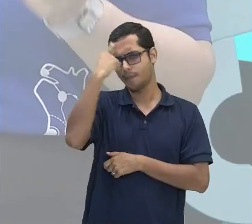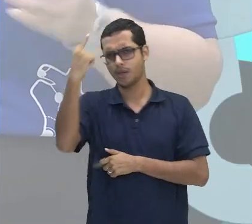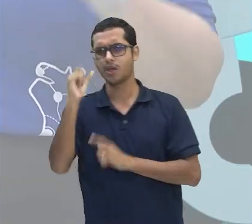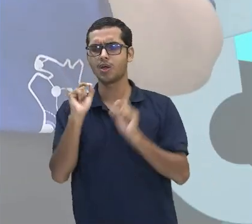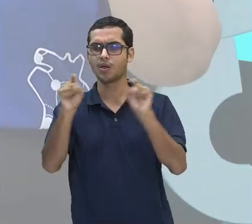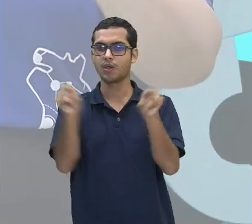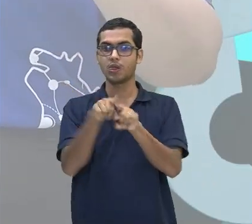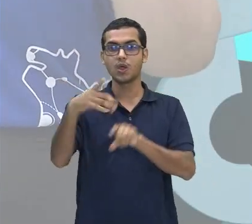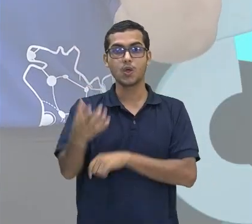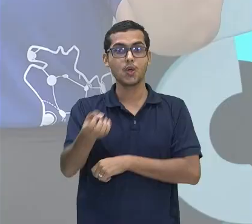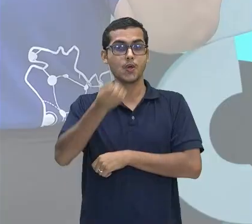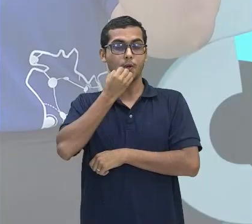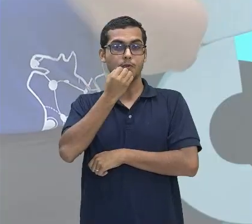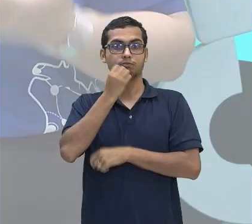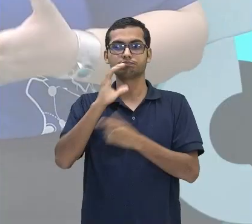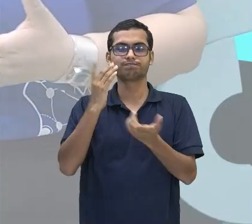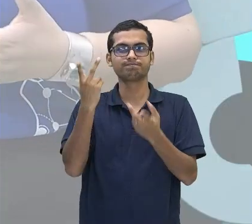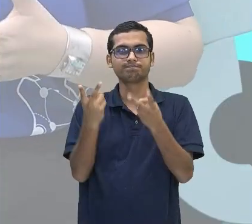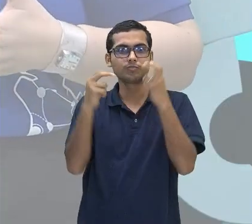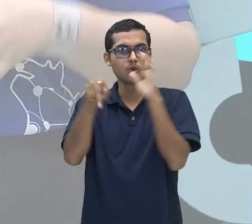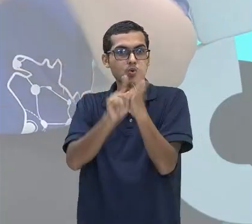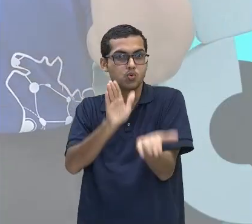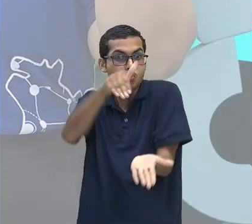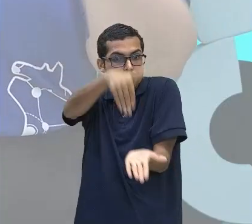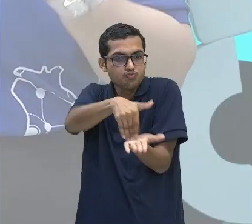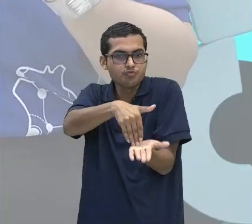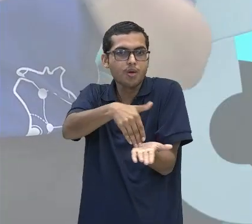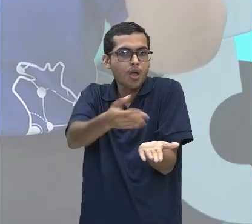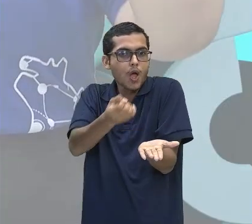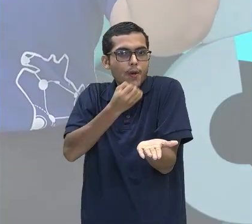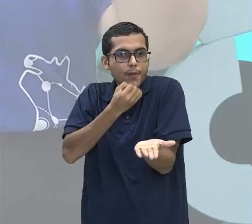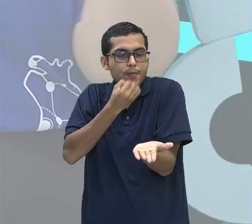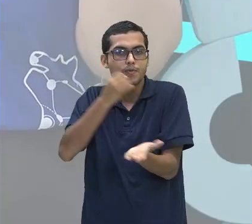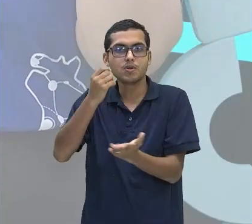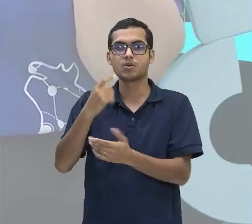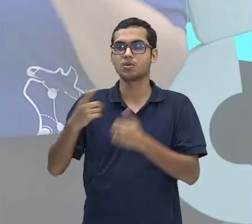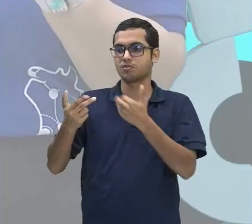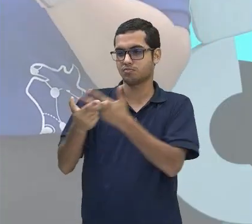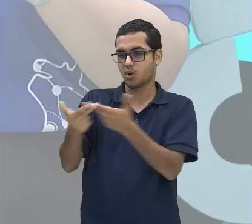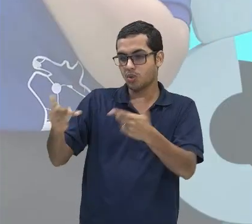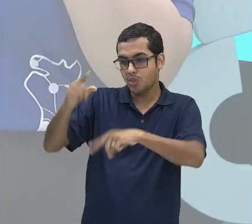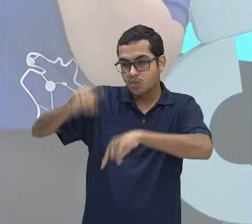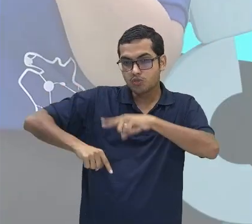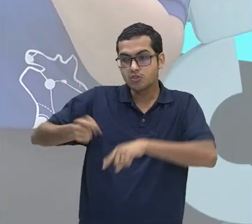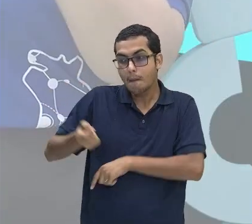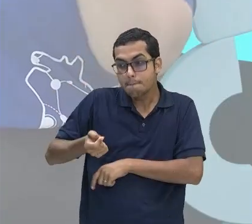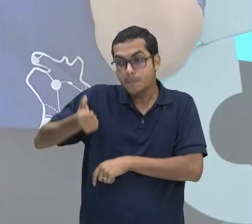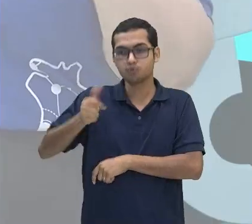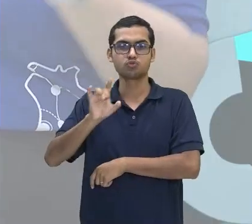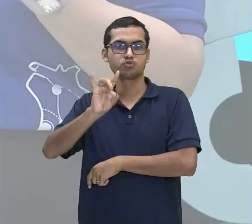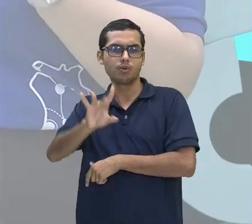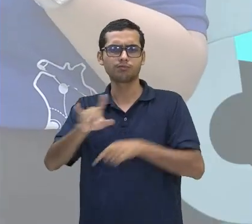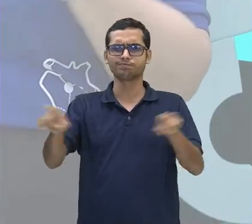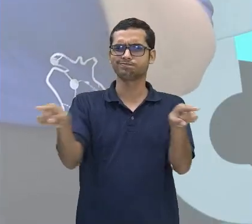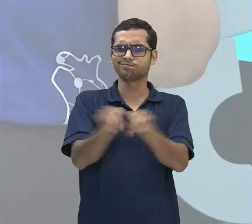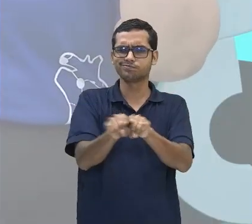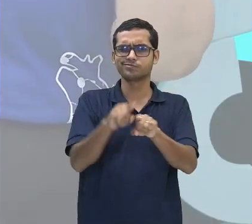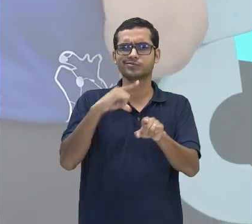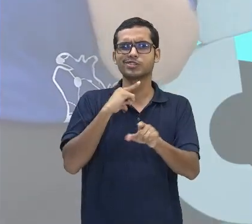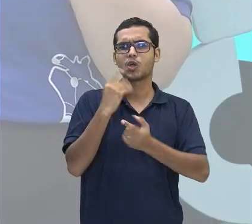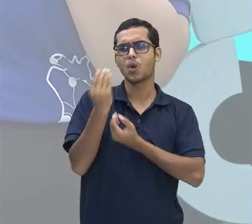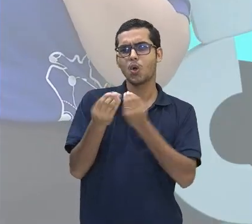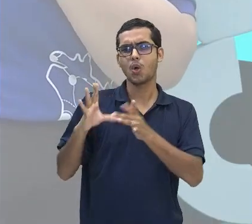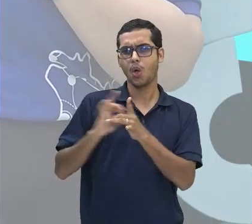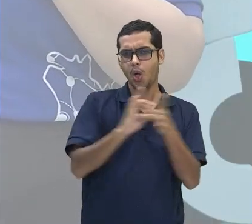última chance. Olhem, são os últimos produtos, não perca, né? Tenha essa coisa que é exclusiva.